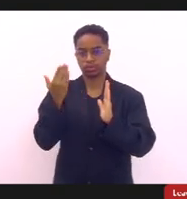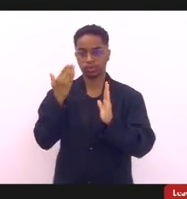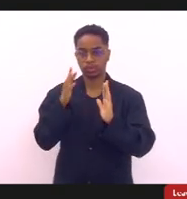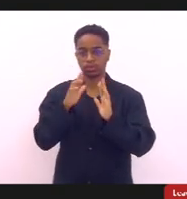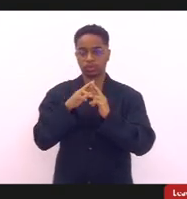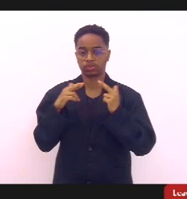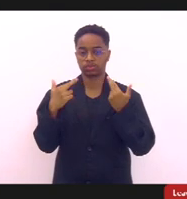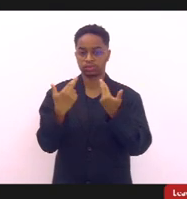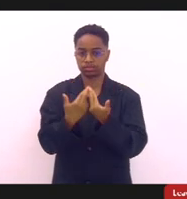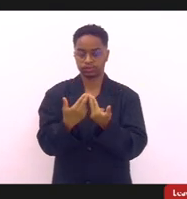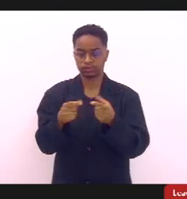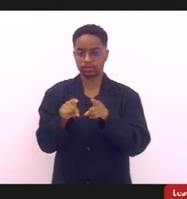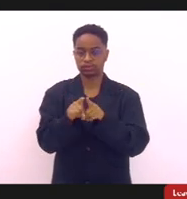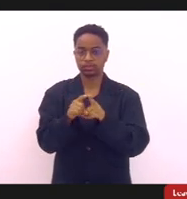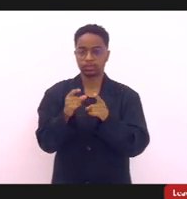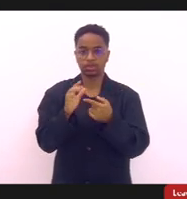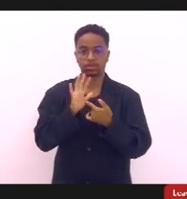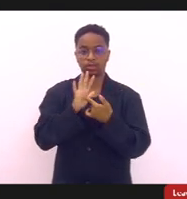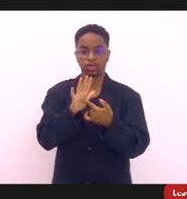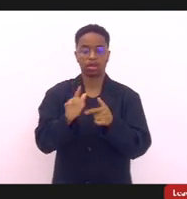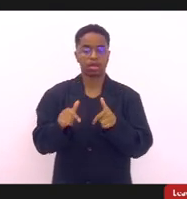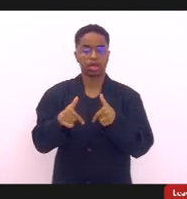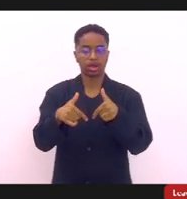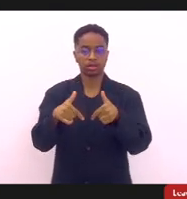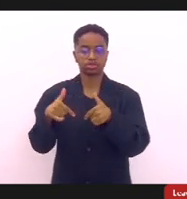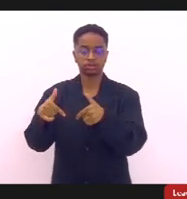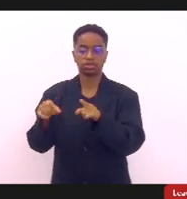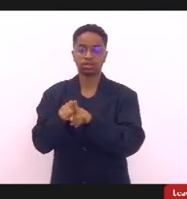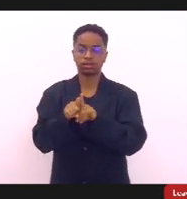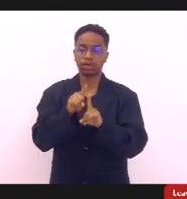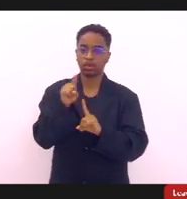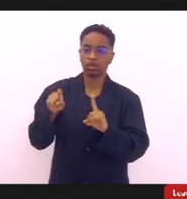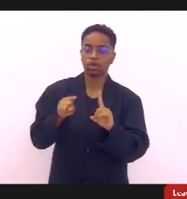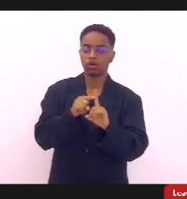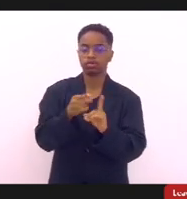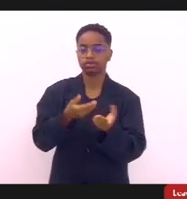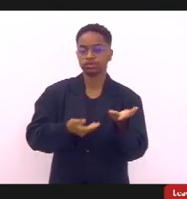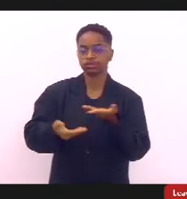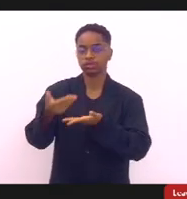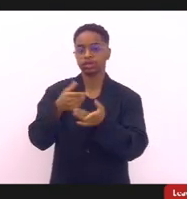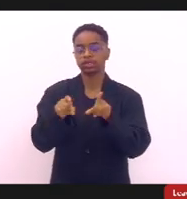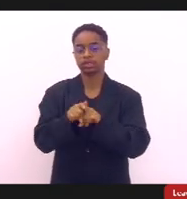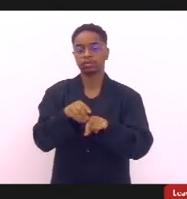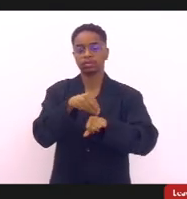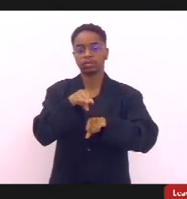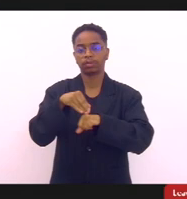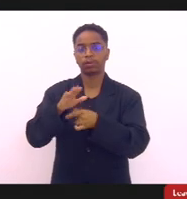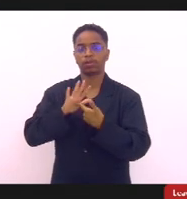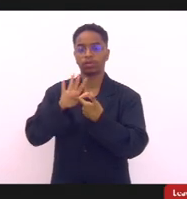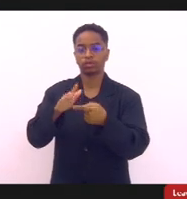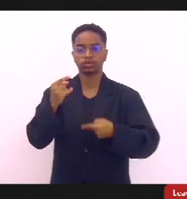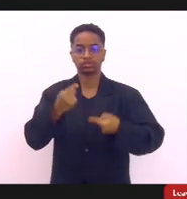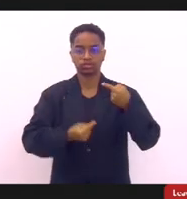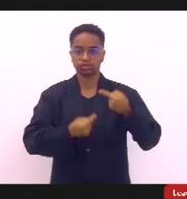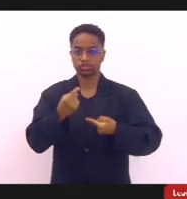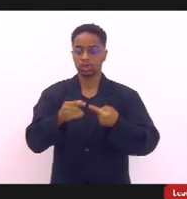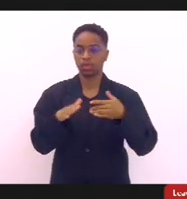reunião, informar as ações indicadas e as metas previstas no âmbito do termo de cooperação, indicar e debater as